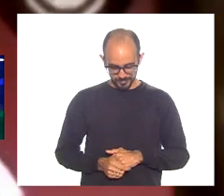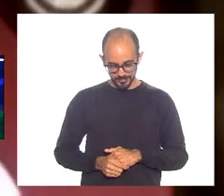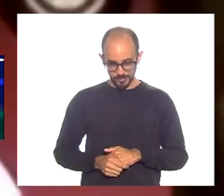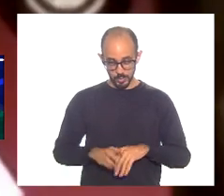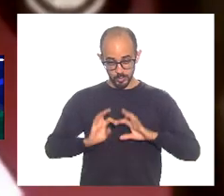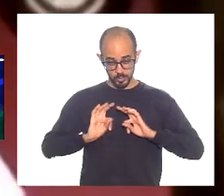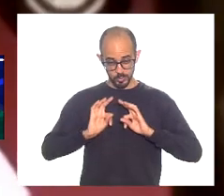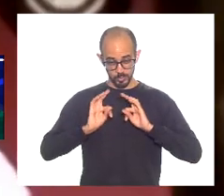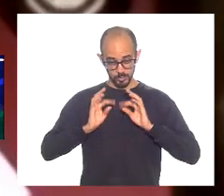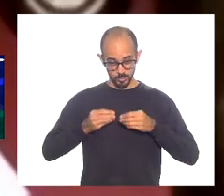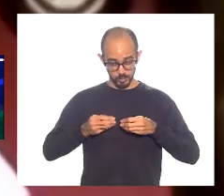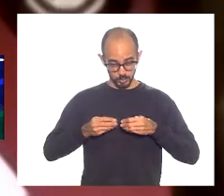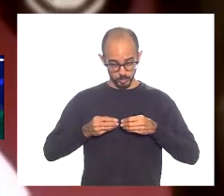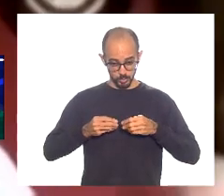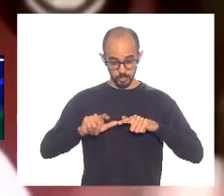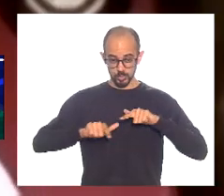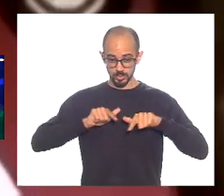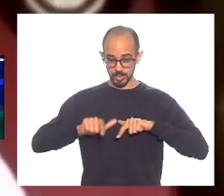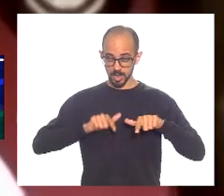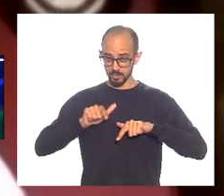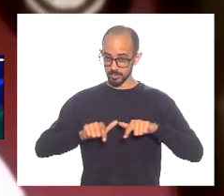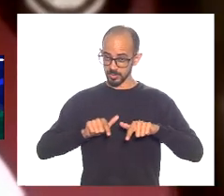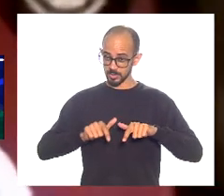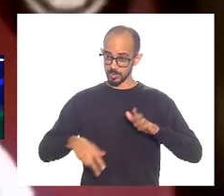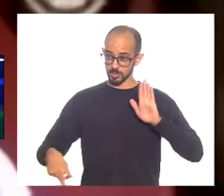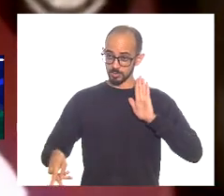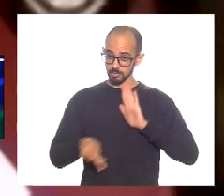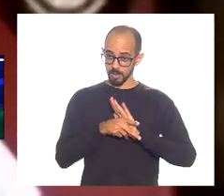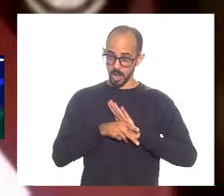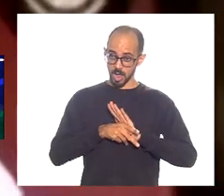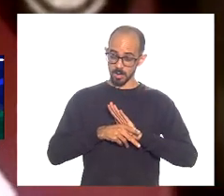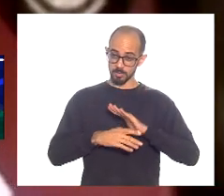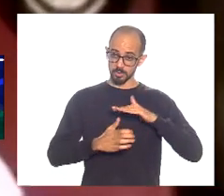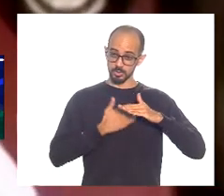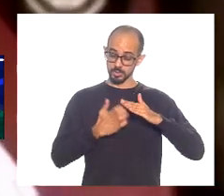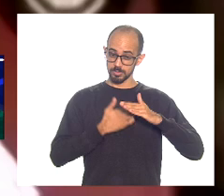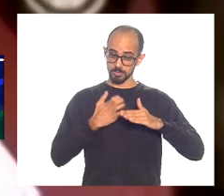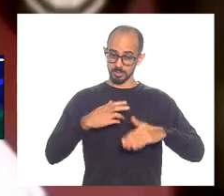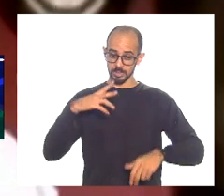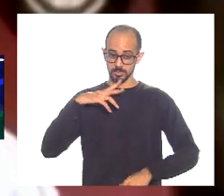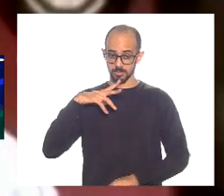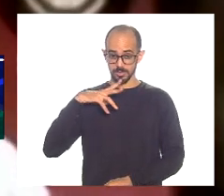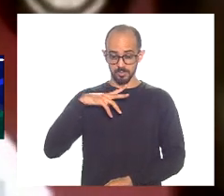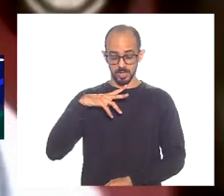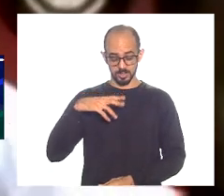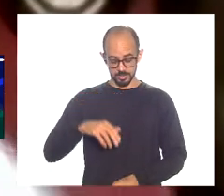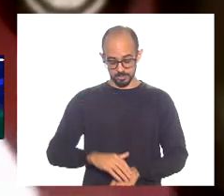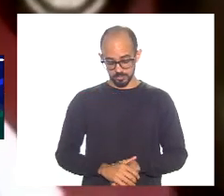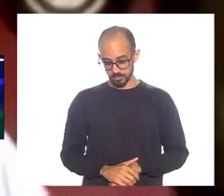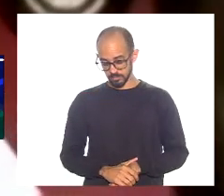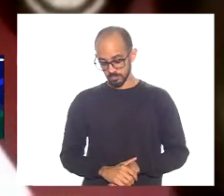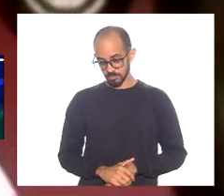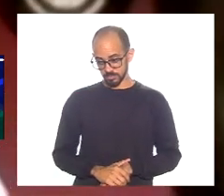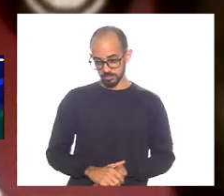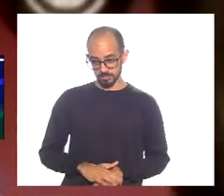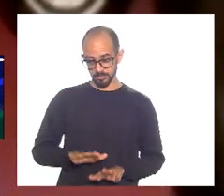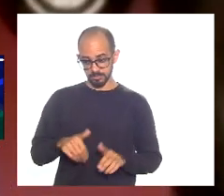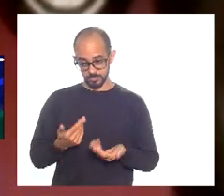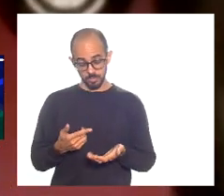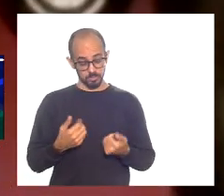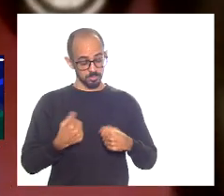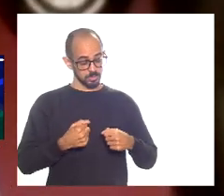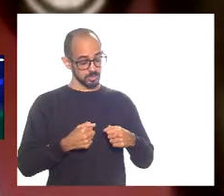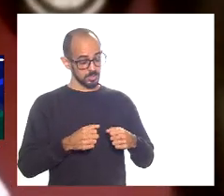Tudo serviços prestados pela iniciativa privada. Vou ter que registrar